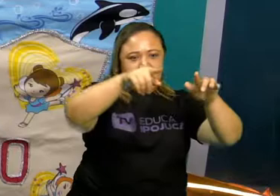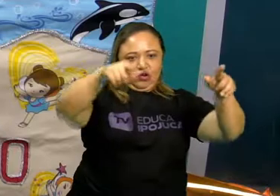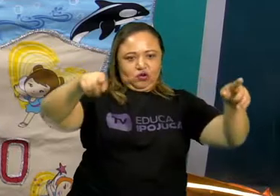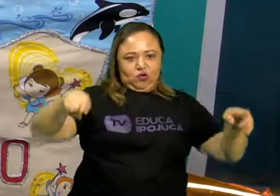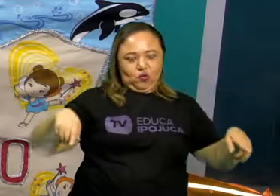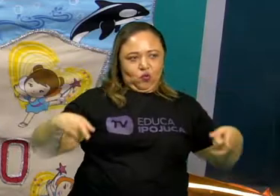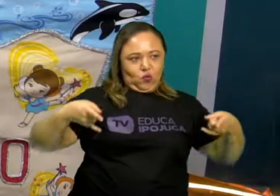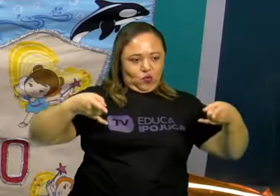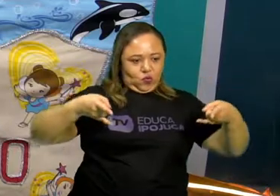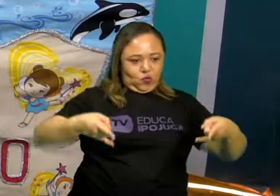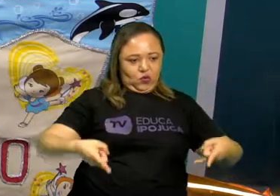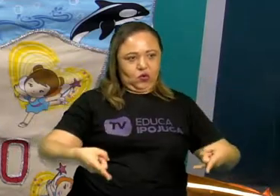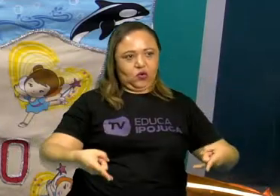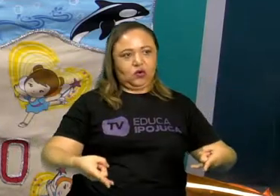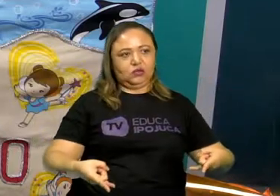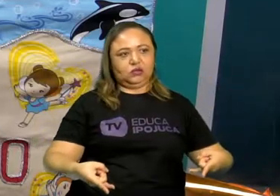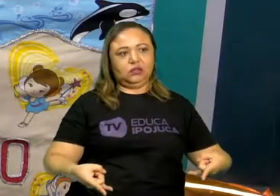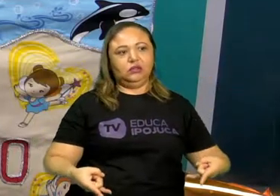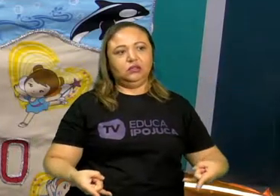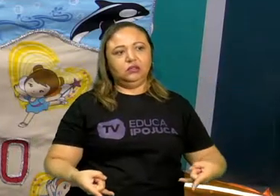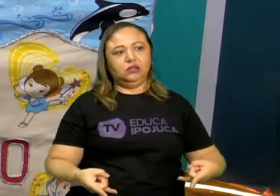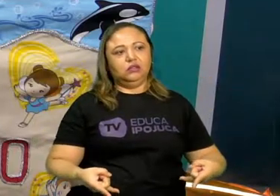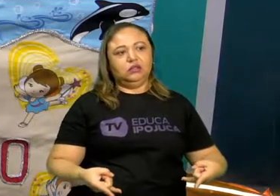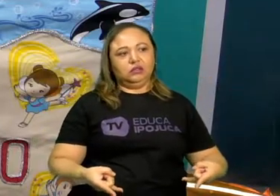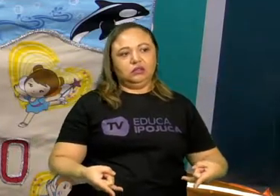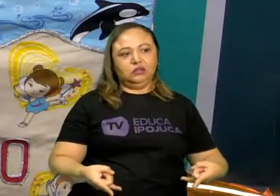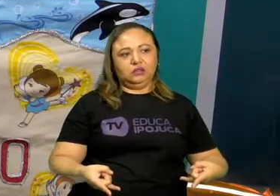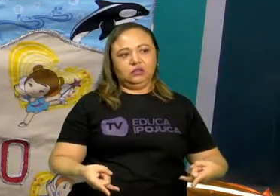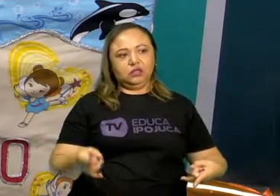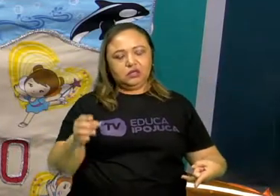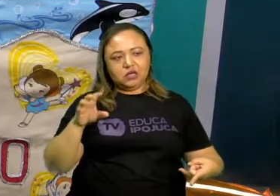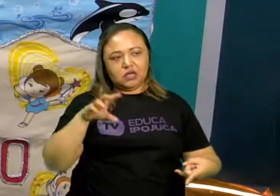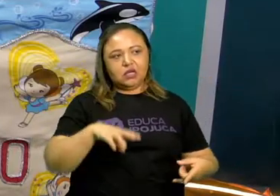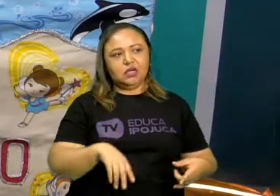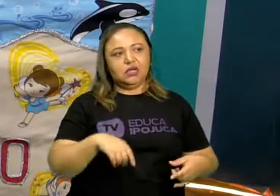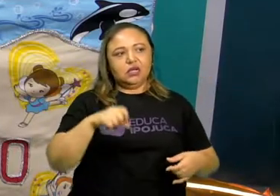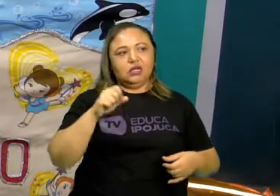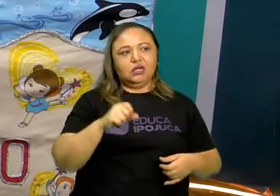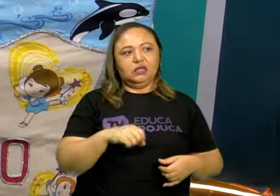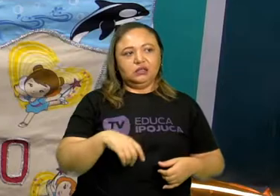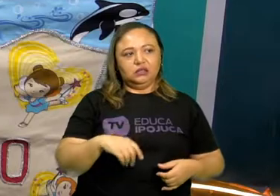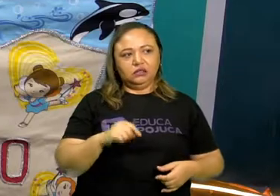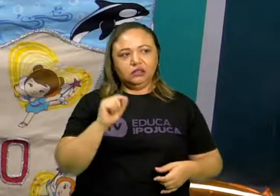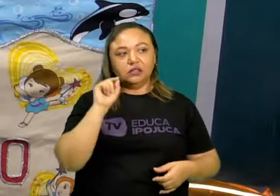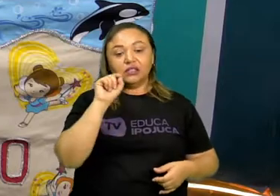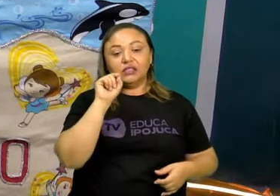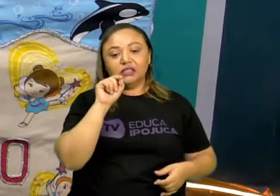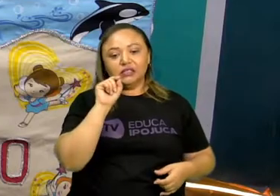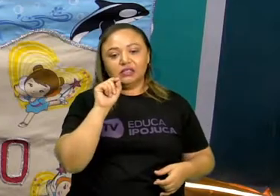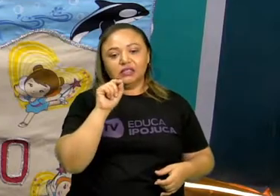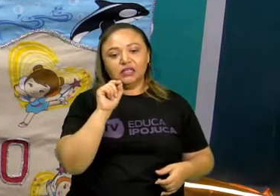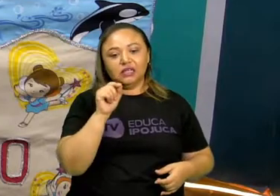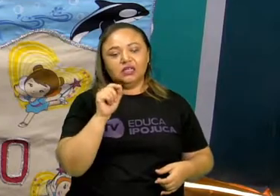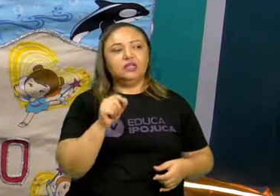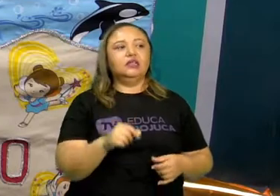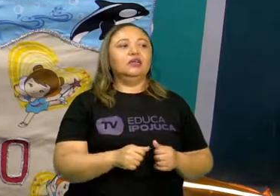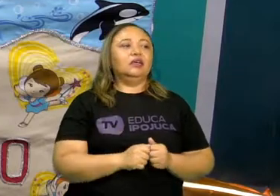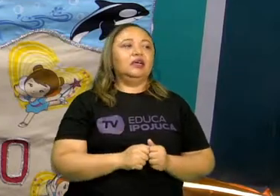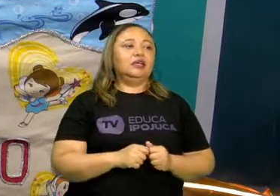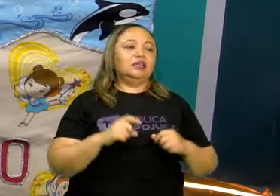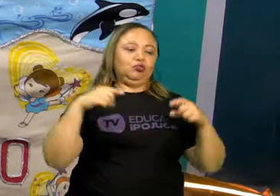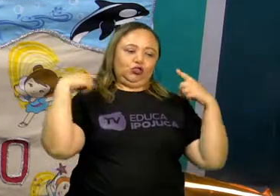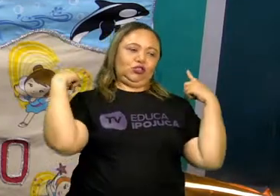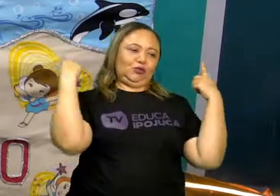cama, assim como a Leiturinha tá aqui, ó, crianças, roncando, quem era que tava também?